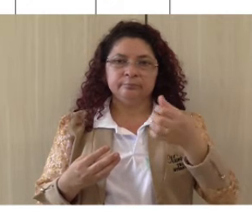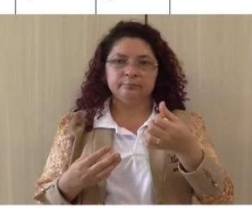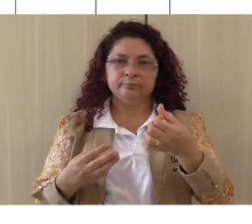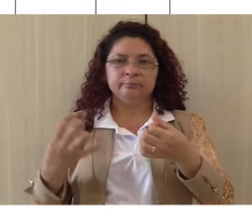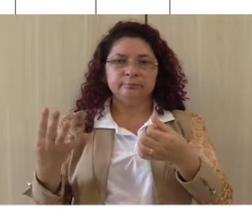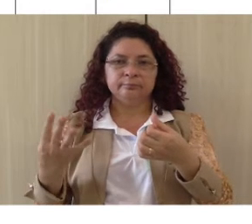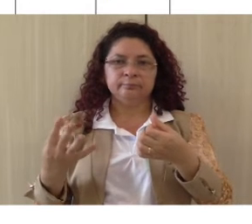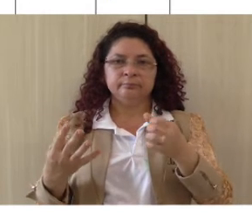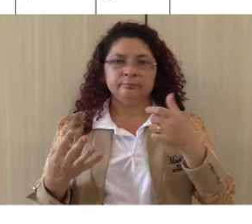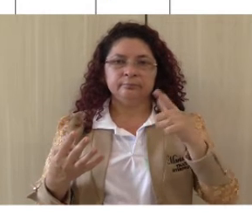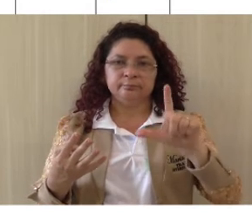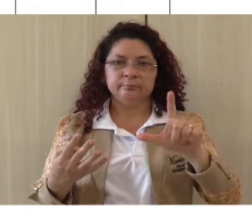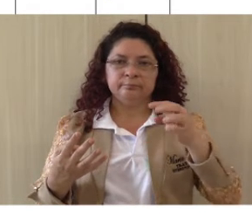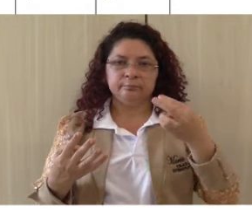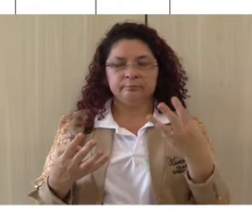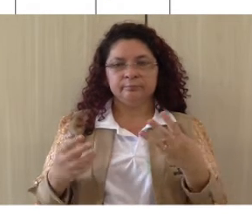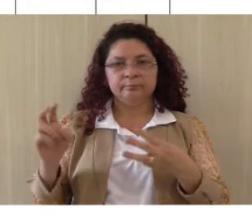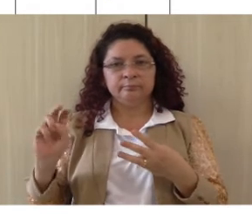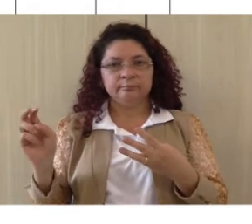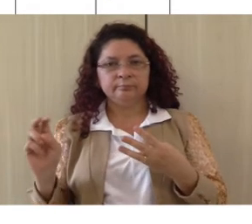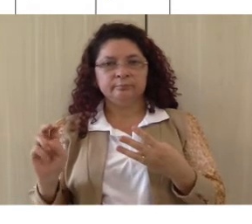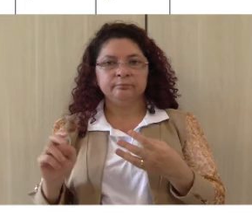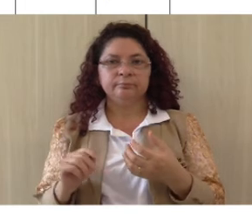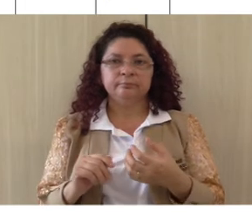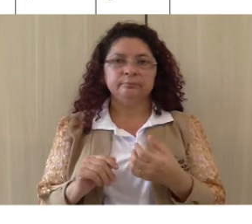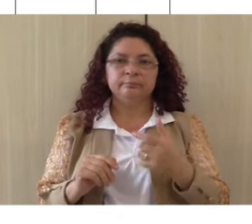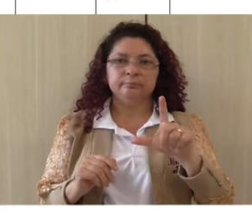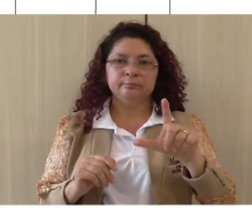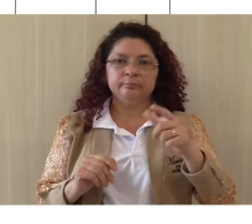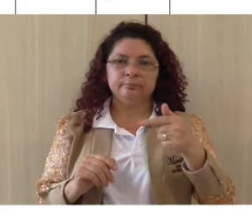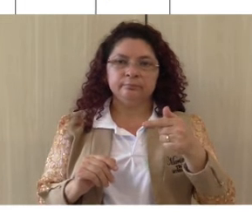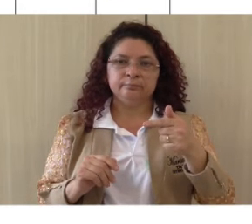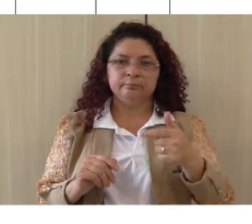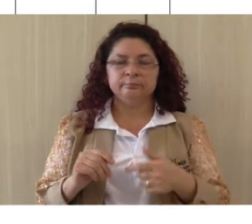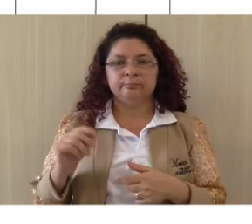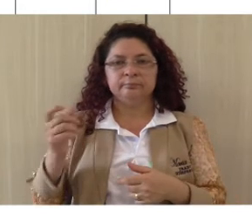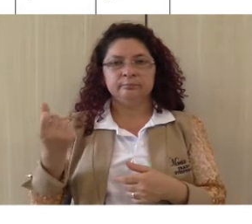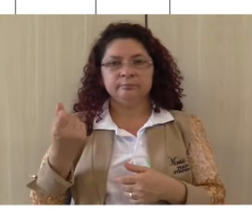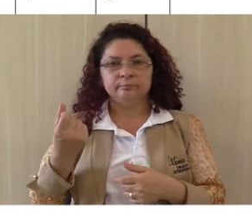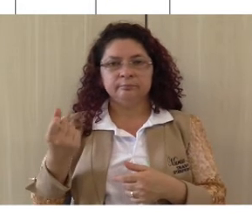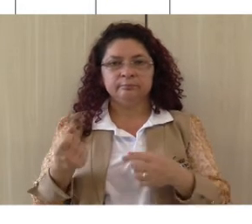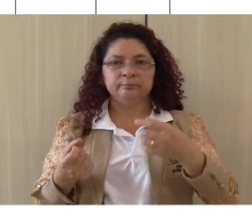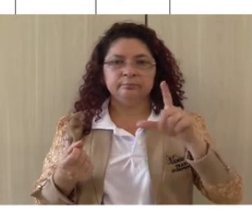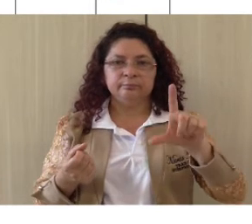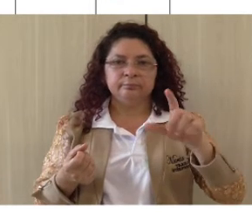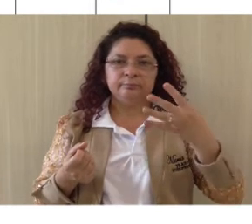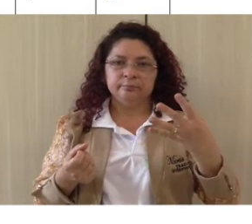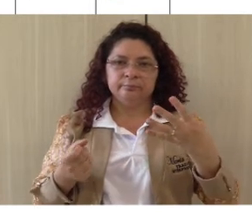Quarta coluna, L3. Quinta coluna, L7. Sexta,